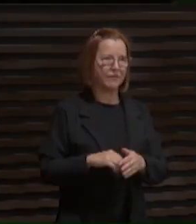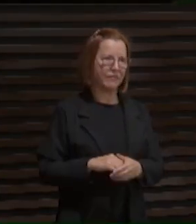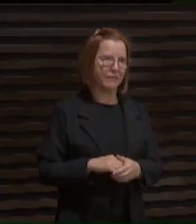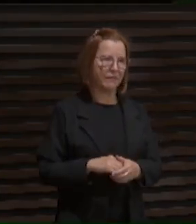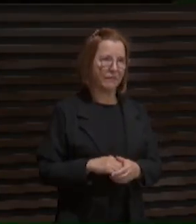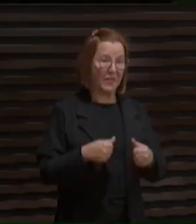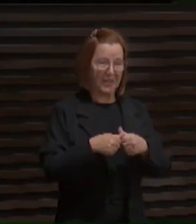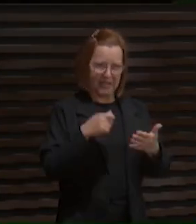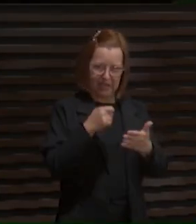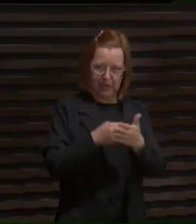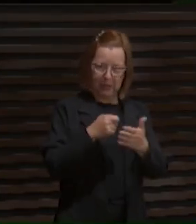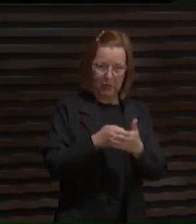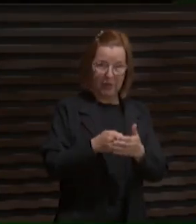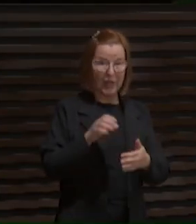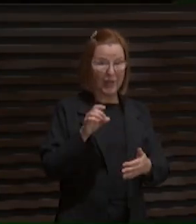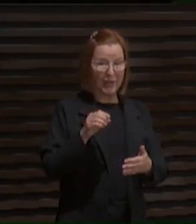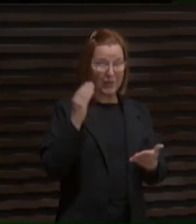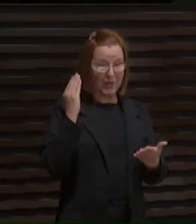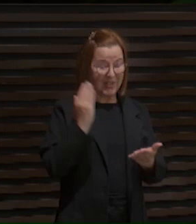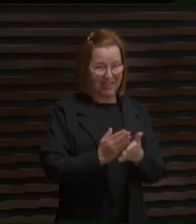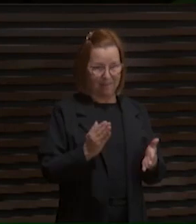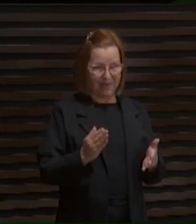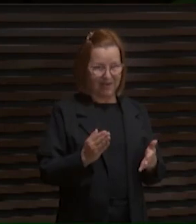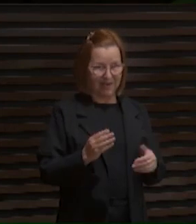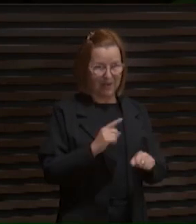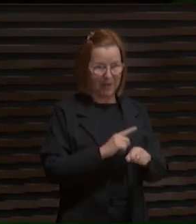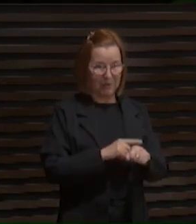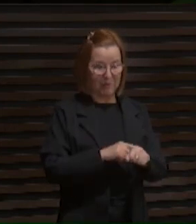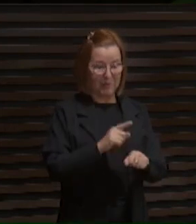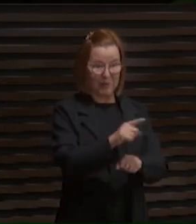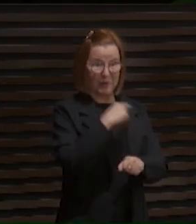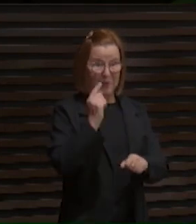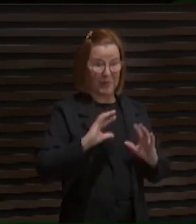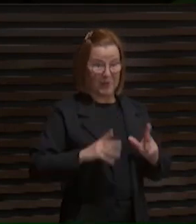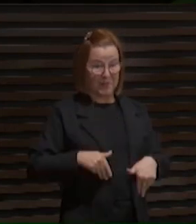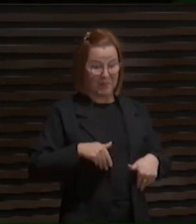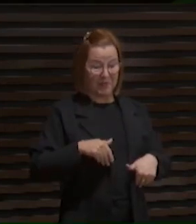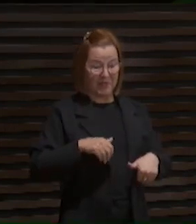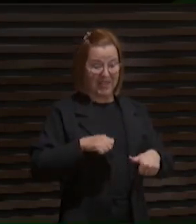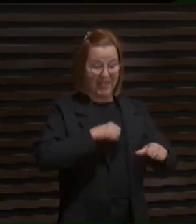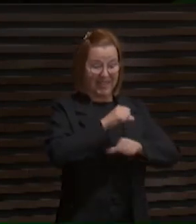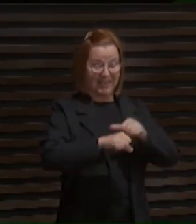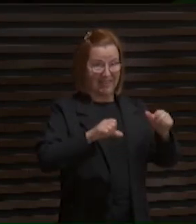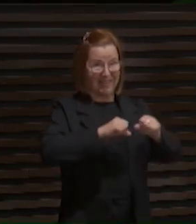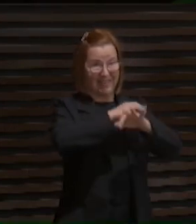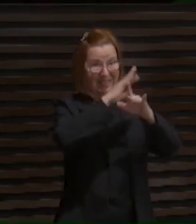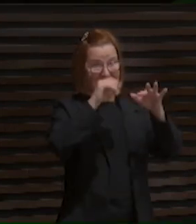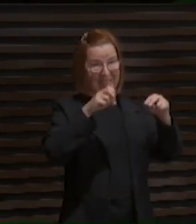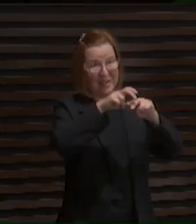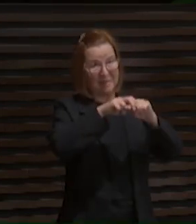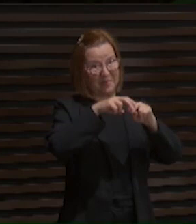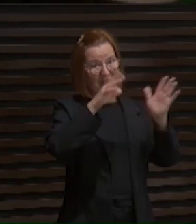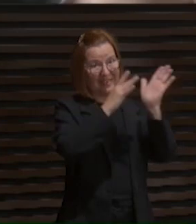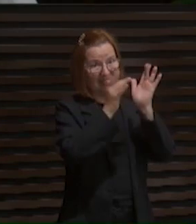E essa luta ela só vai acabar quando o nosso corpo for glorificado, é verdade. Mas achar que a santificação é algo só da